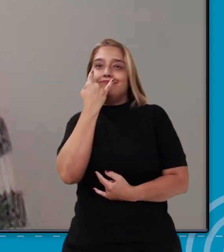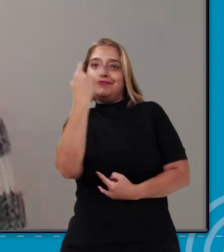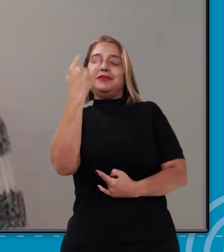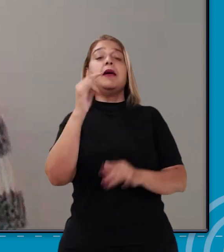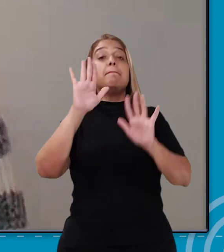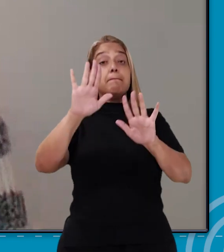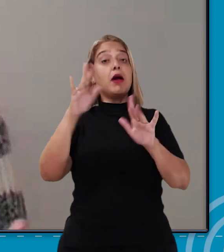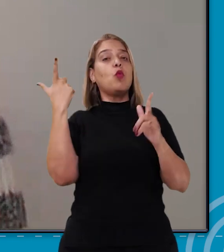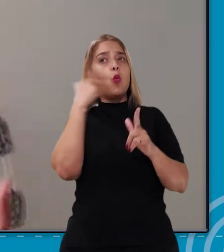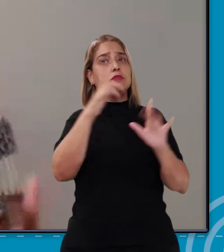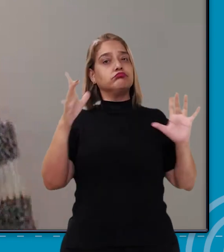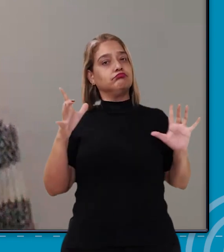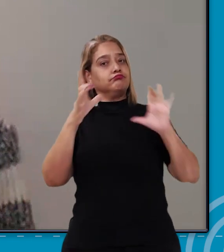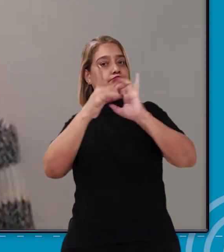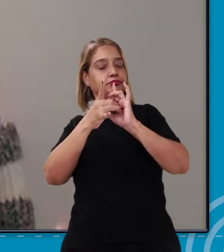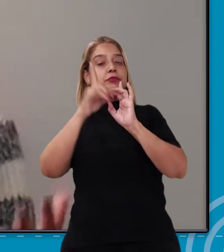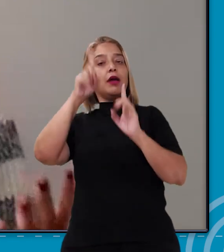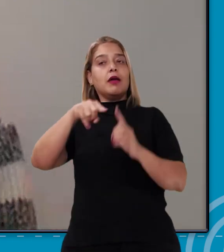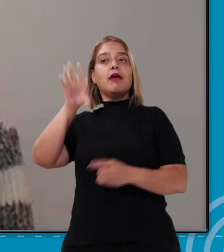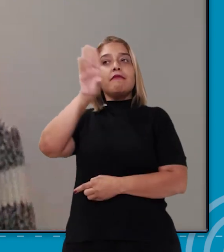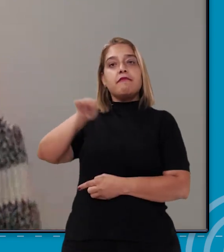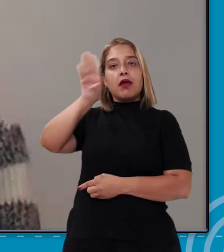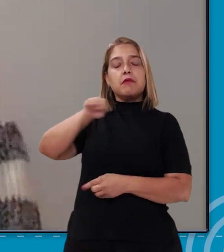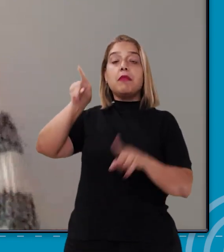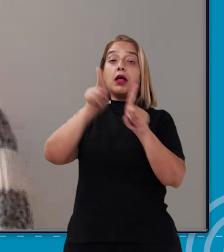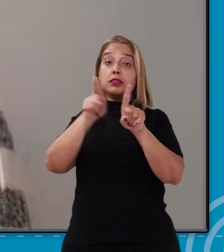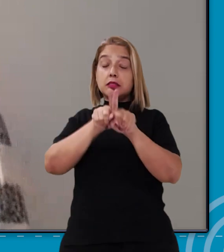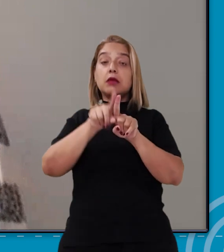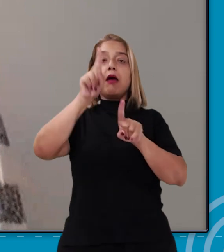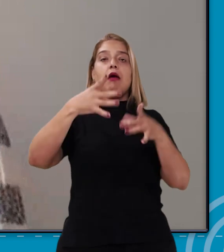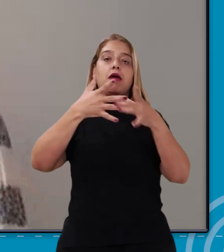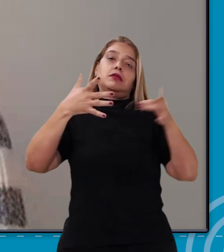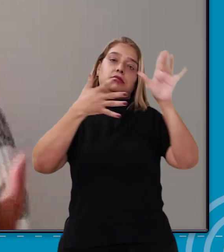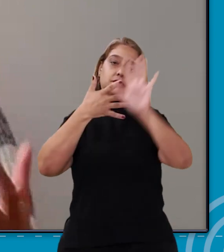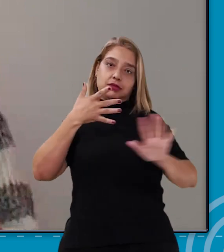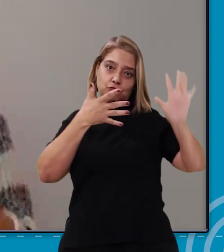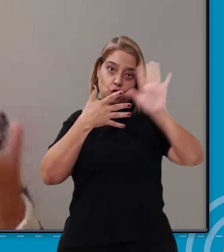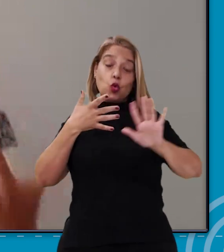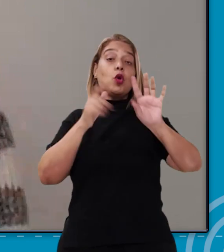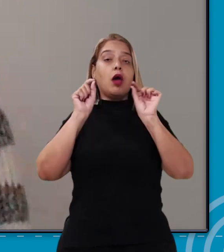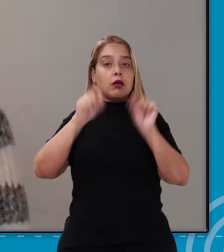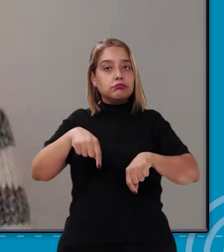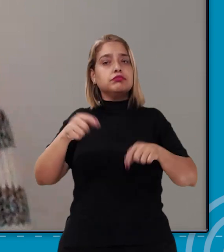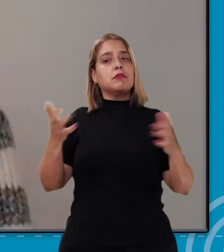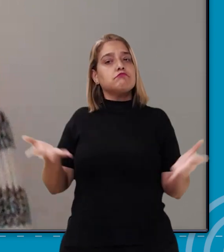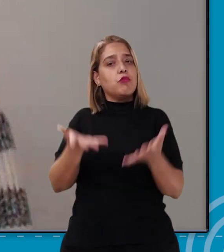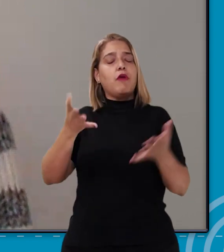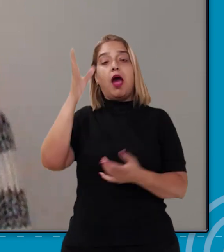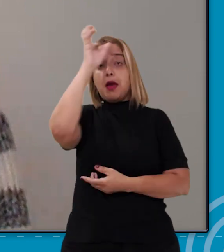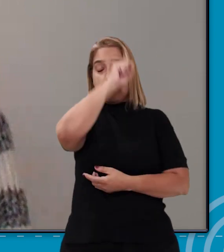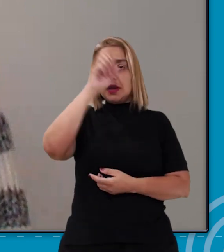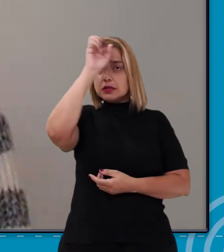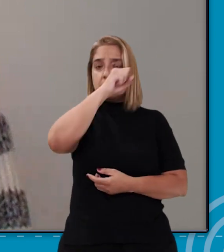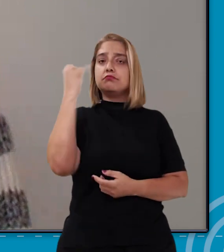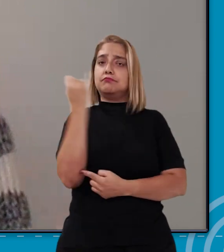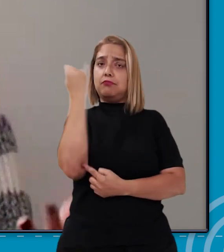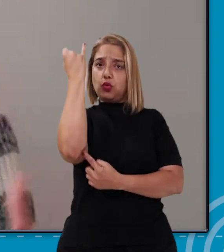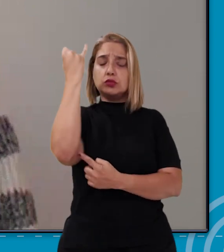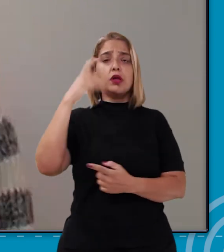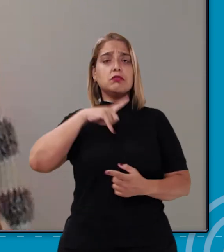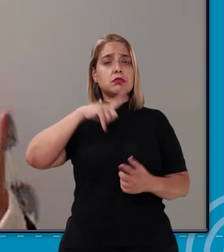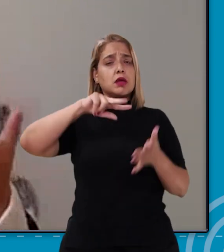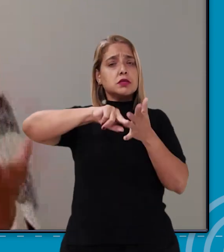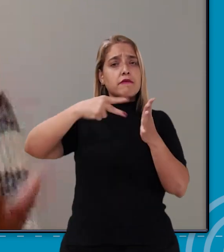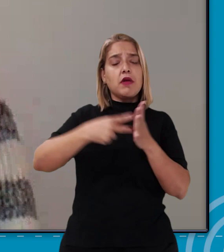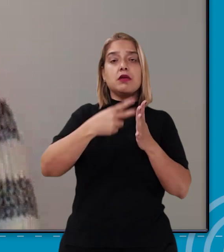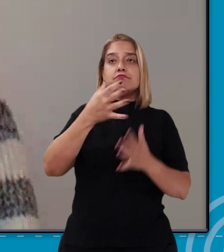porque elas podem aliar recursos verbais com recursos semióticos, promovendo uma aprendizagem mais